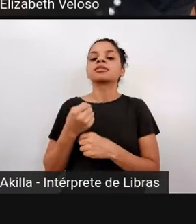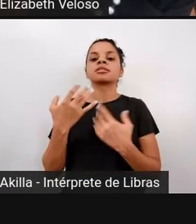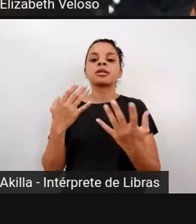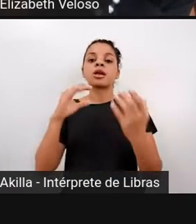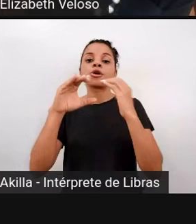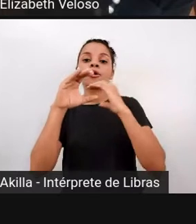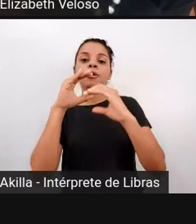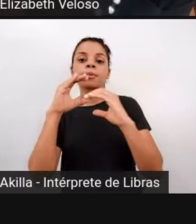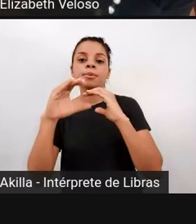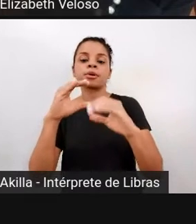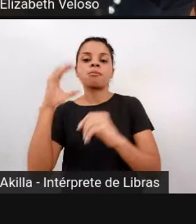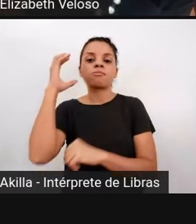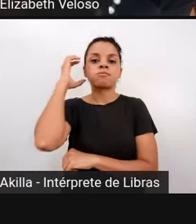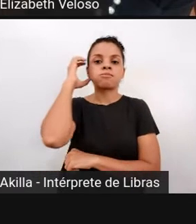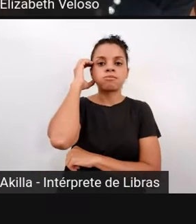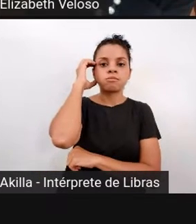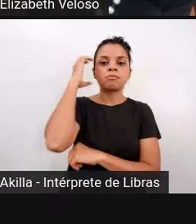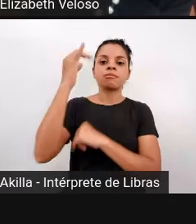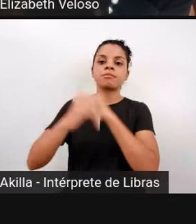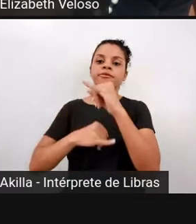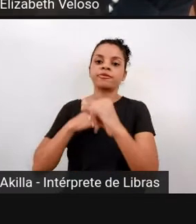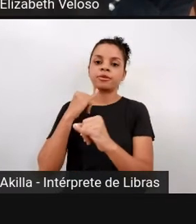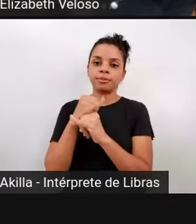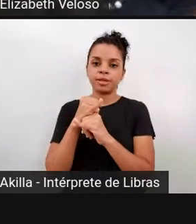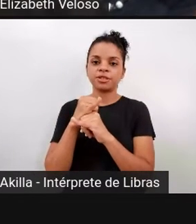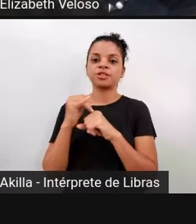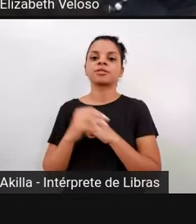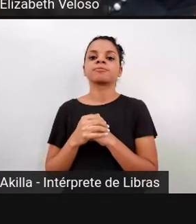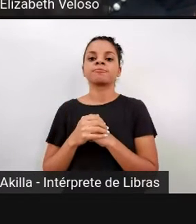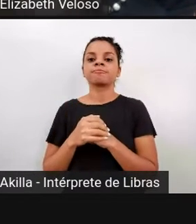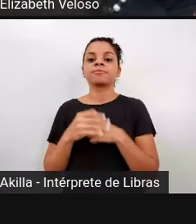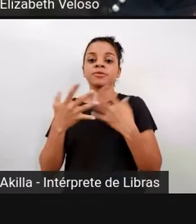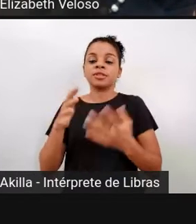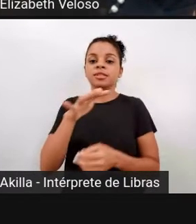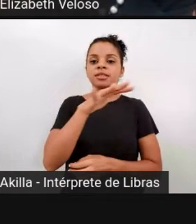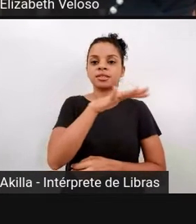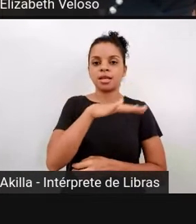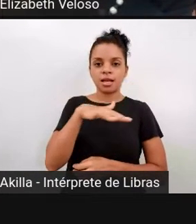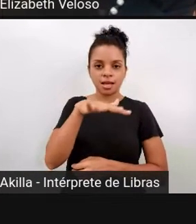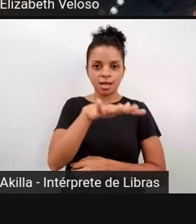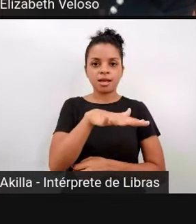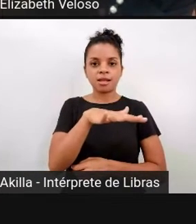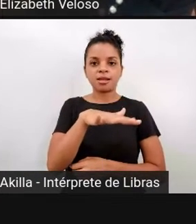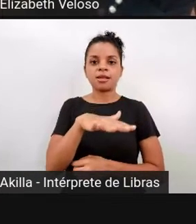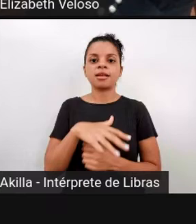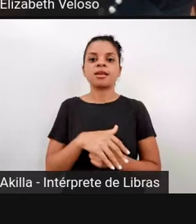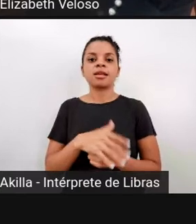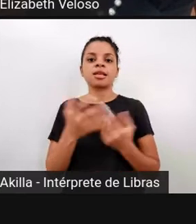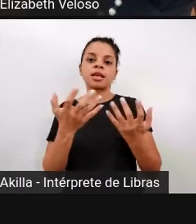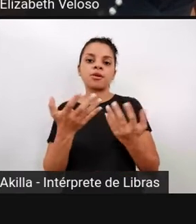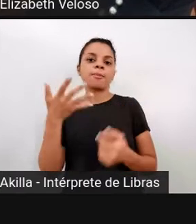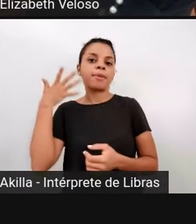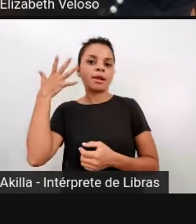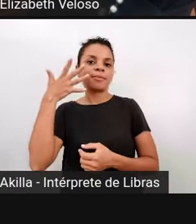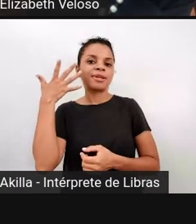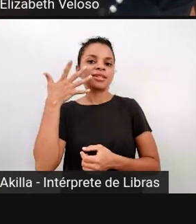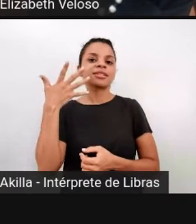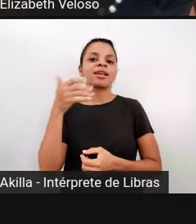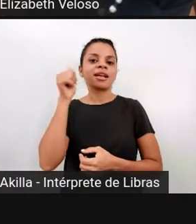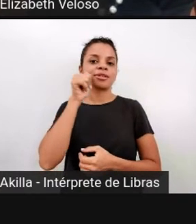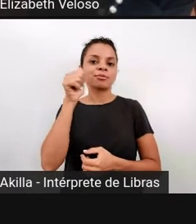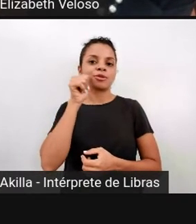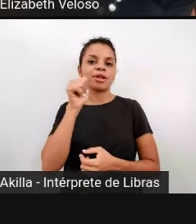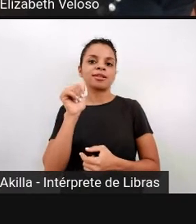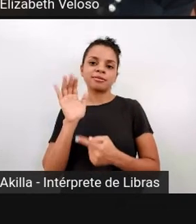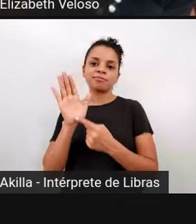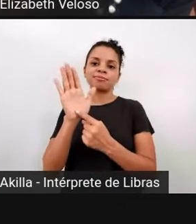informática. E essa perspectiva, como disse uma colega que me precedeu, inclusive parabenizando também todas as brilhantes apresentações que nós tivemos